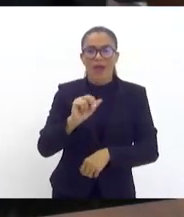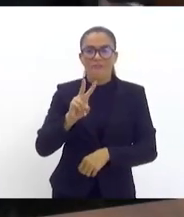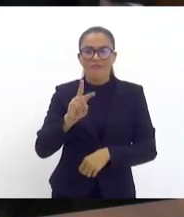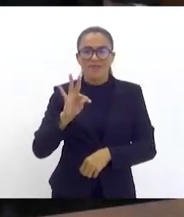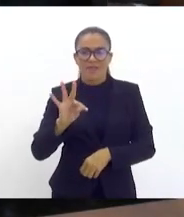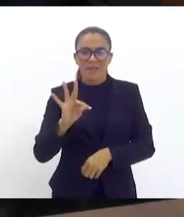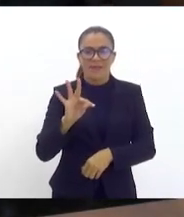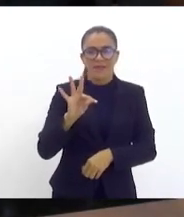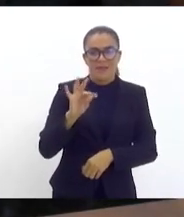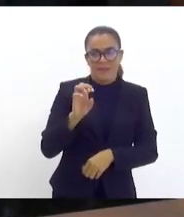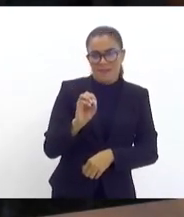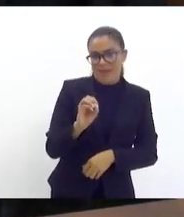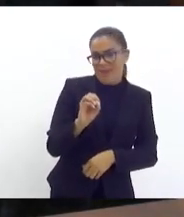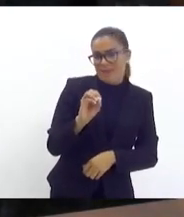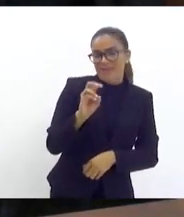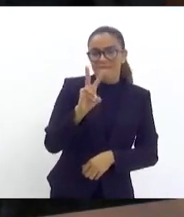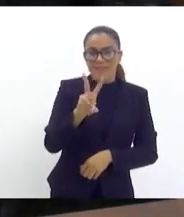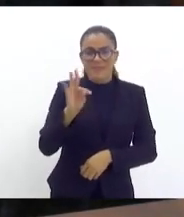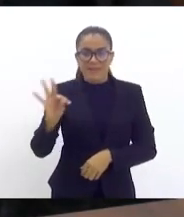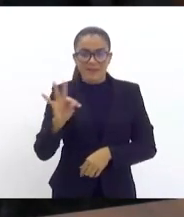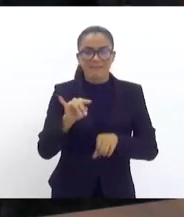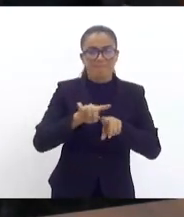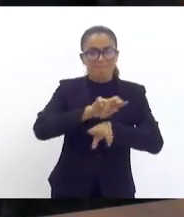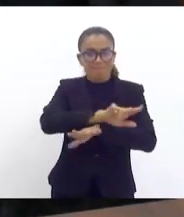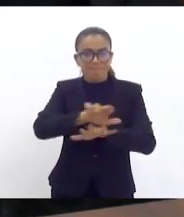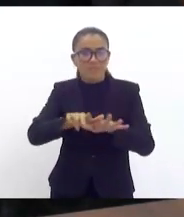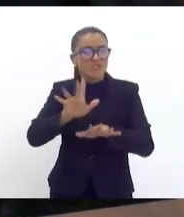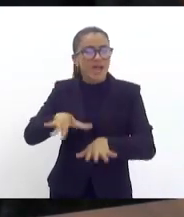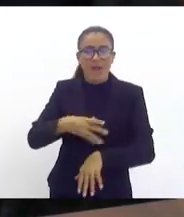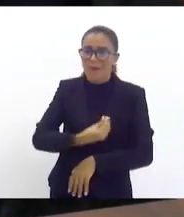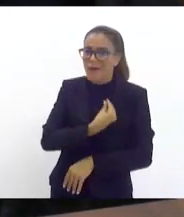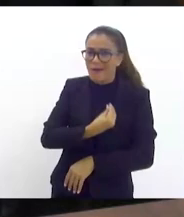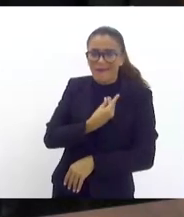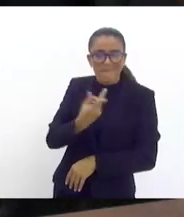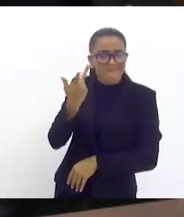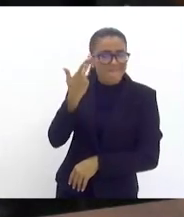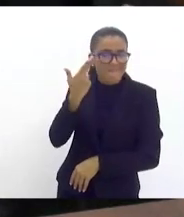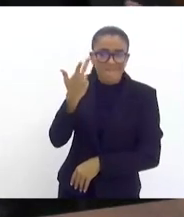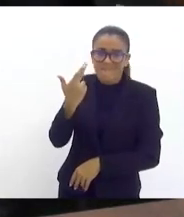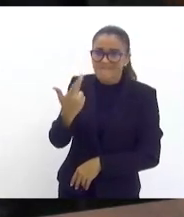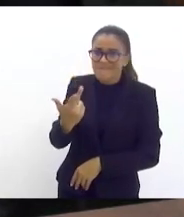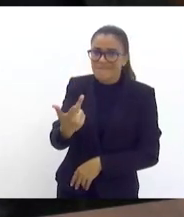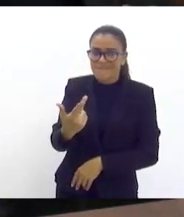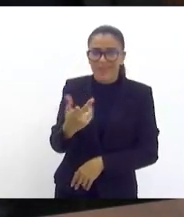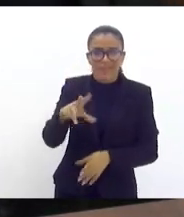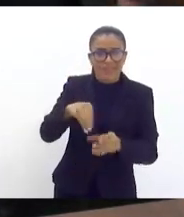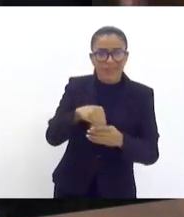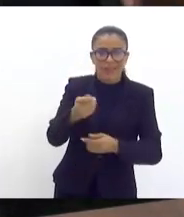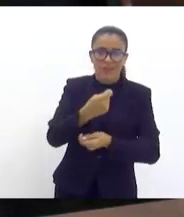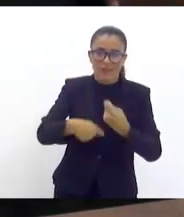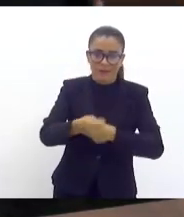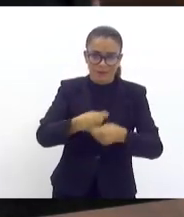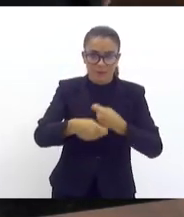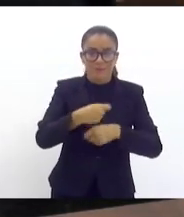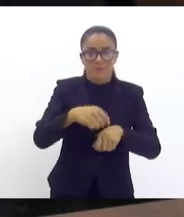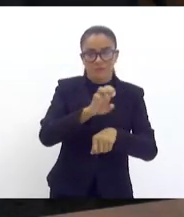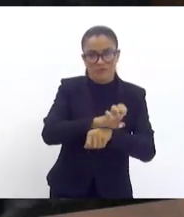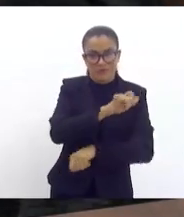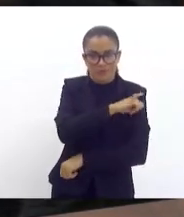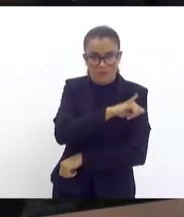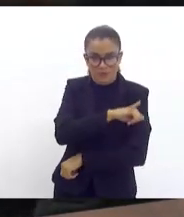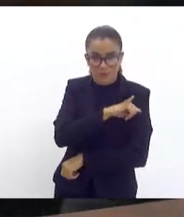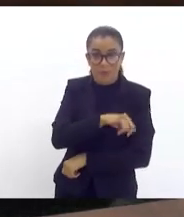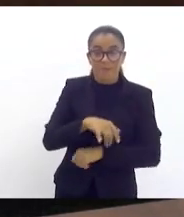e off-road já são uma realidade na vida cultural, turística e econômica do estado do Rio de Janeiro. Então, cabe a essa